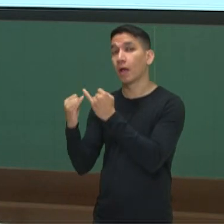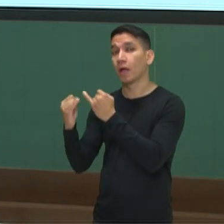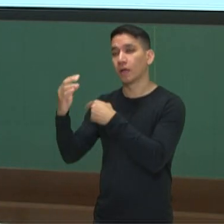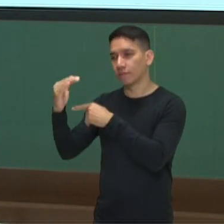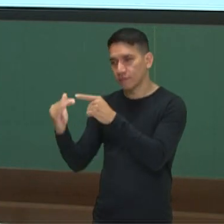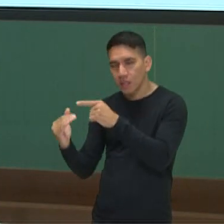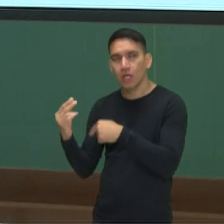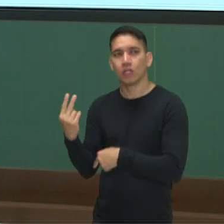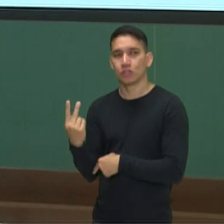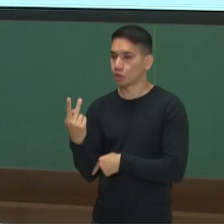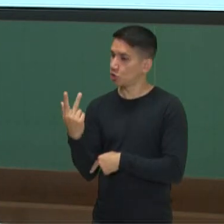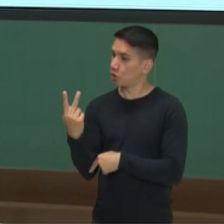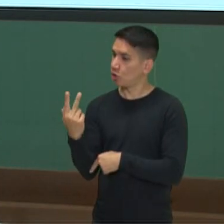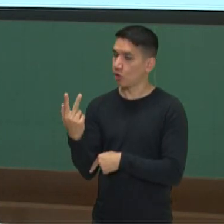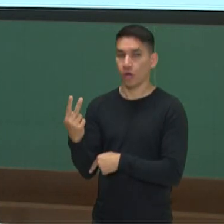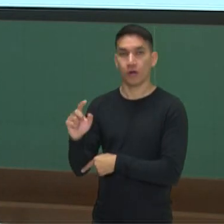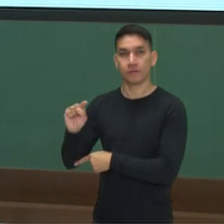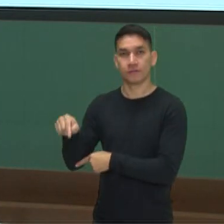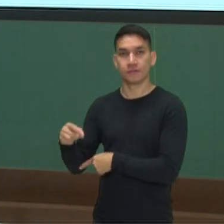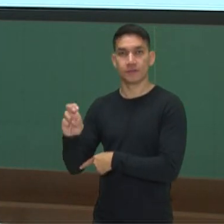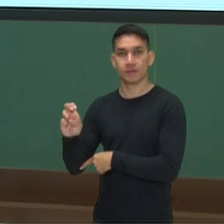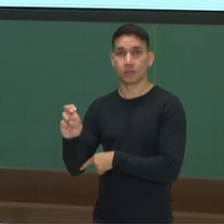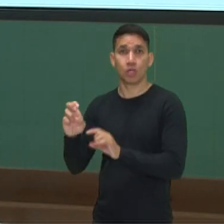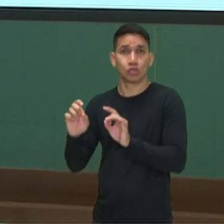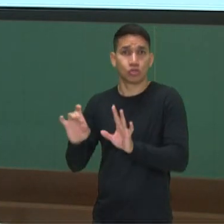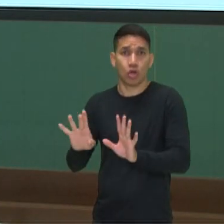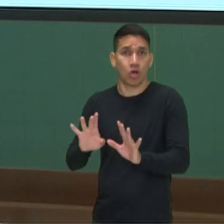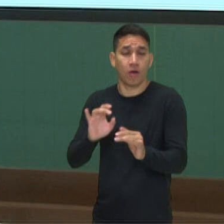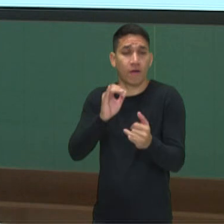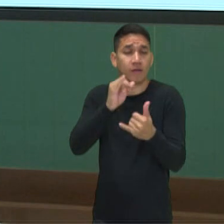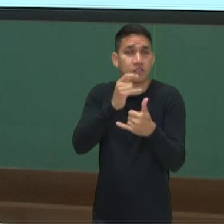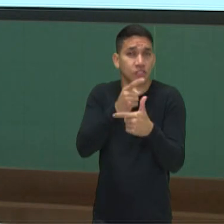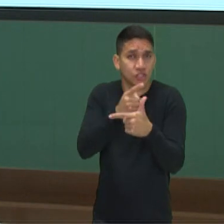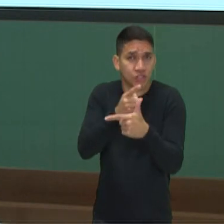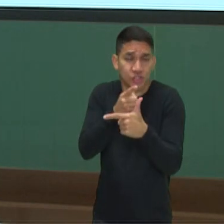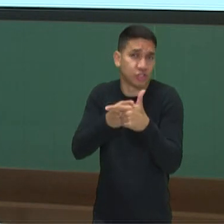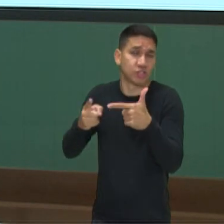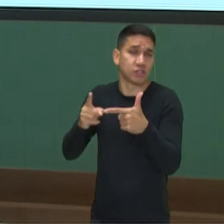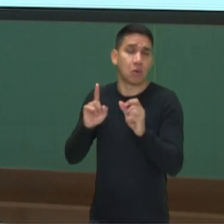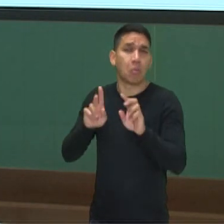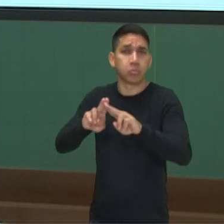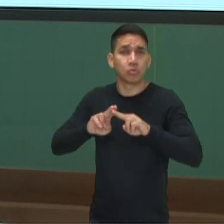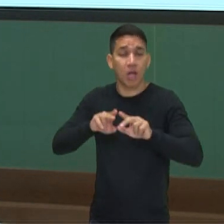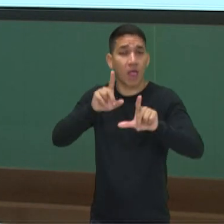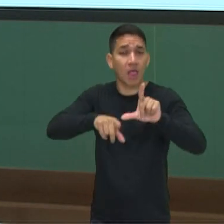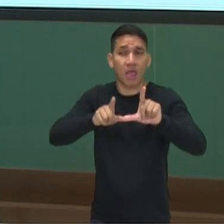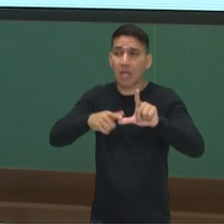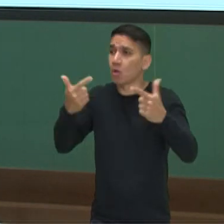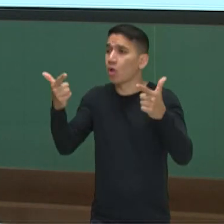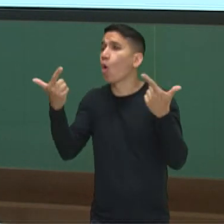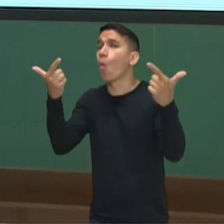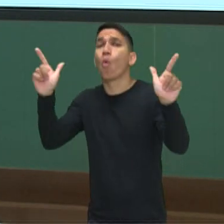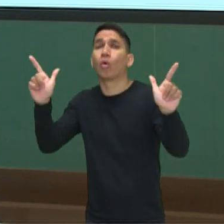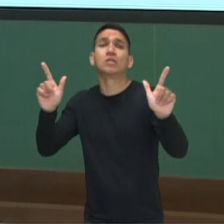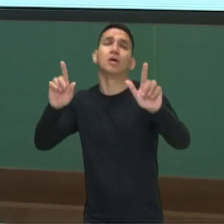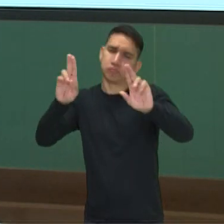12,5x. Só fiz a divisão dos números, dos coeficientes, não tinha letrinha para dividir, repetiu na resposta. Tranquilo?